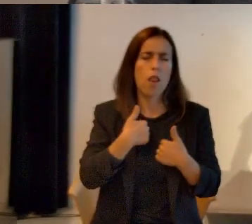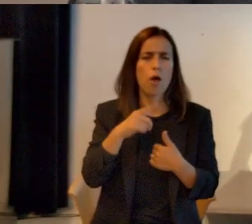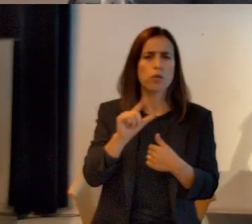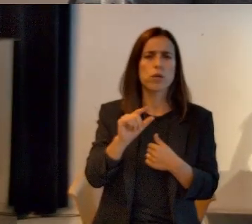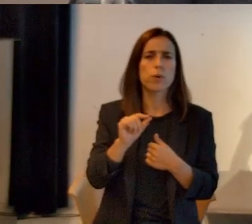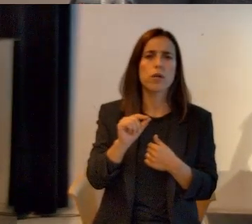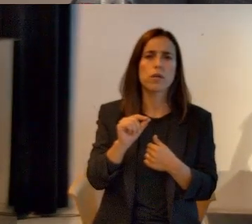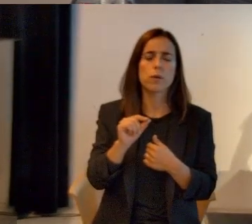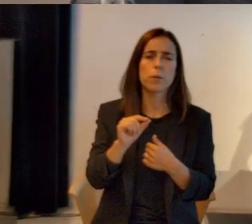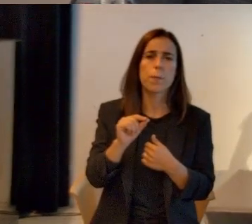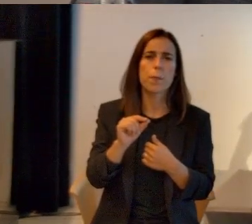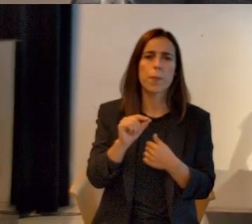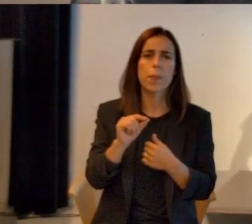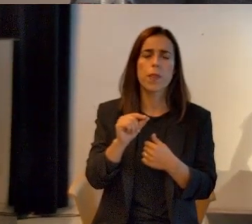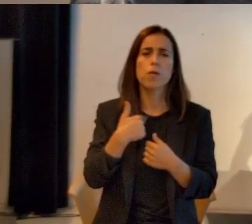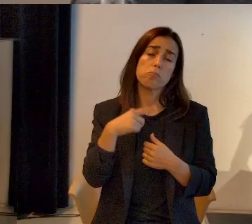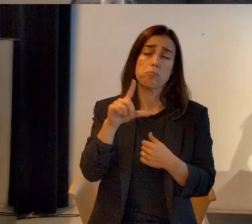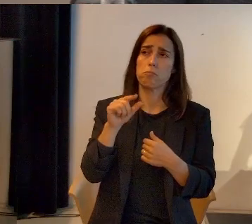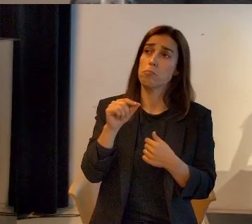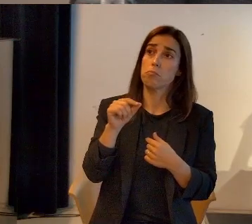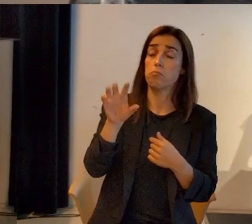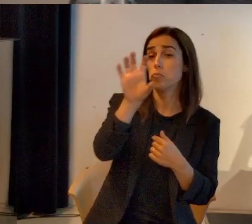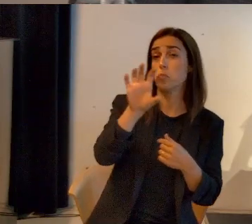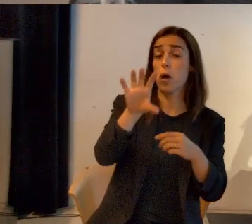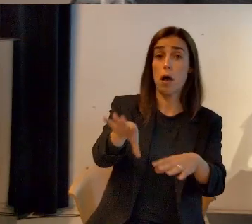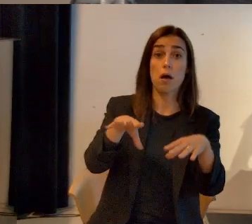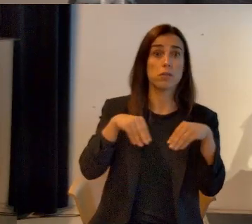percebemos e aceitamos de bom grado